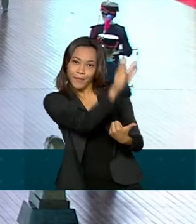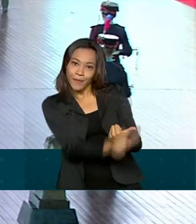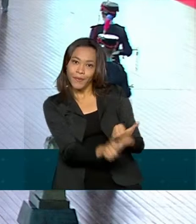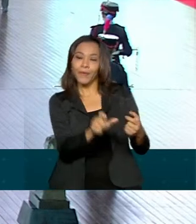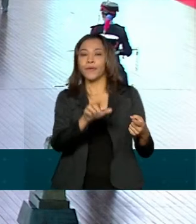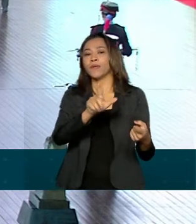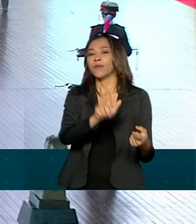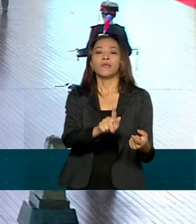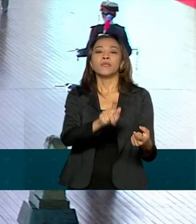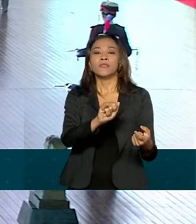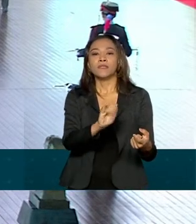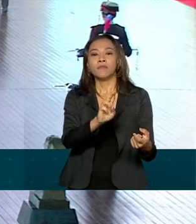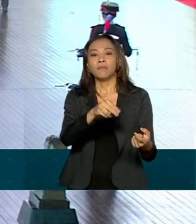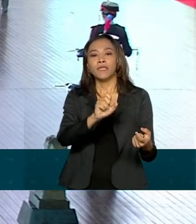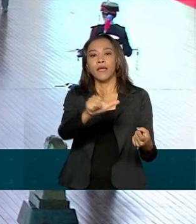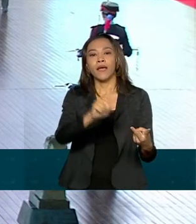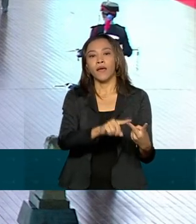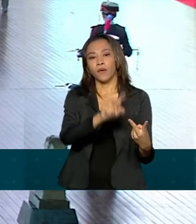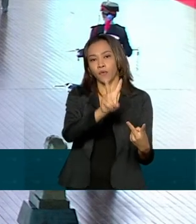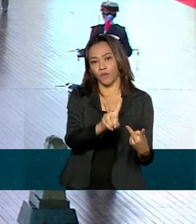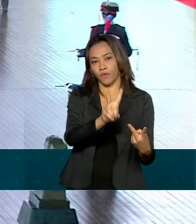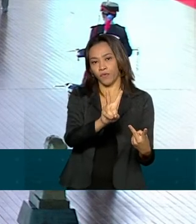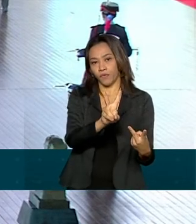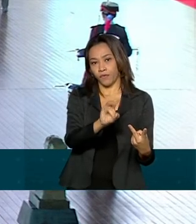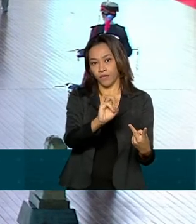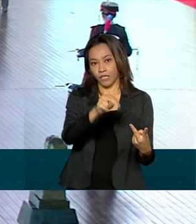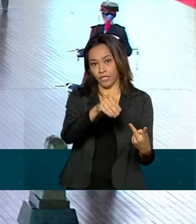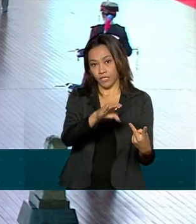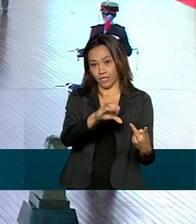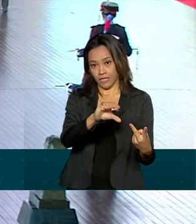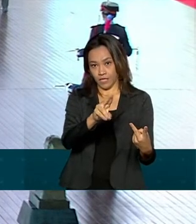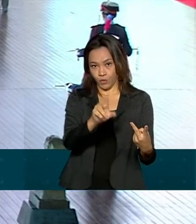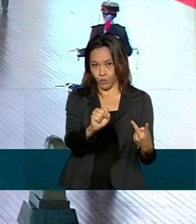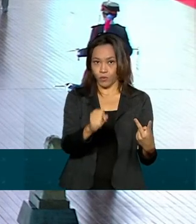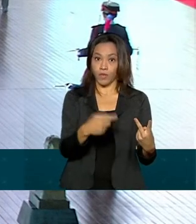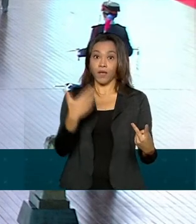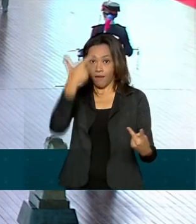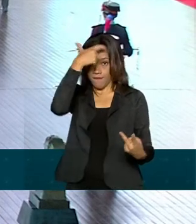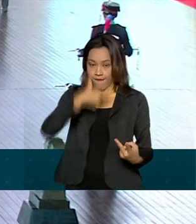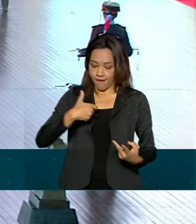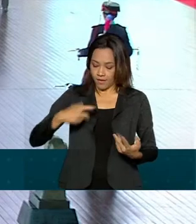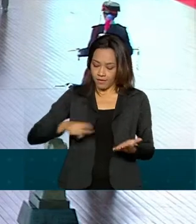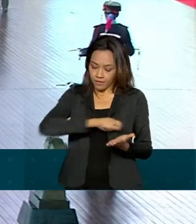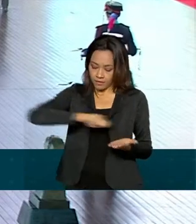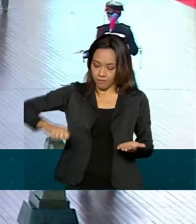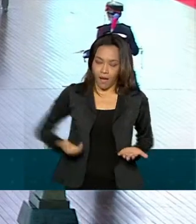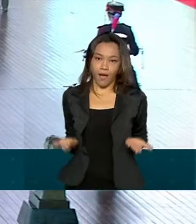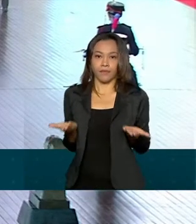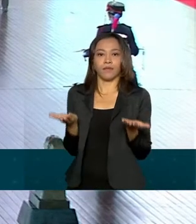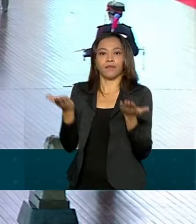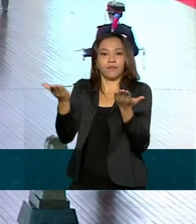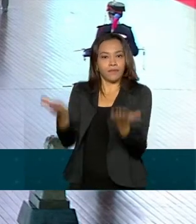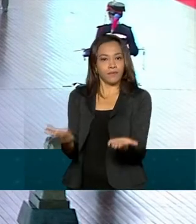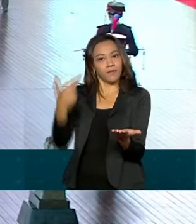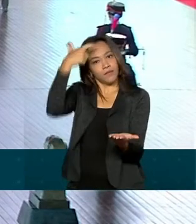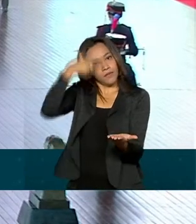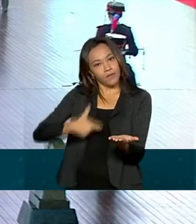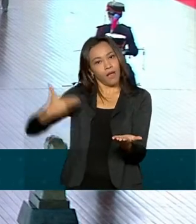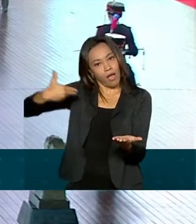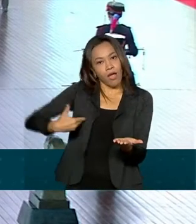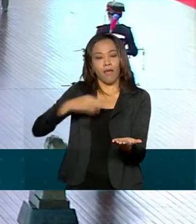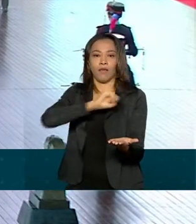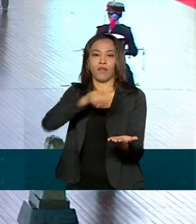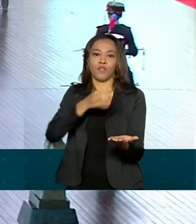sibinel e Vinícius Os portadores de suas é e são o Cadete de artilharia João Victor Lima